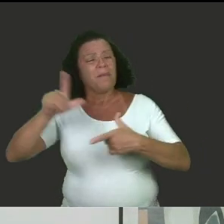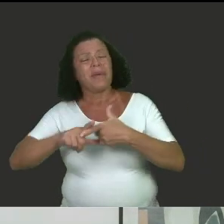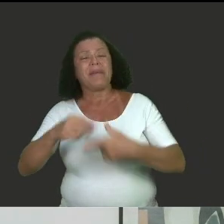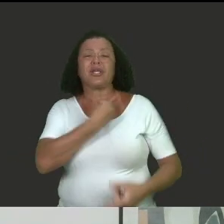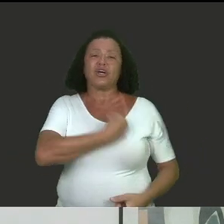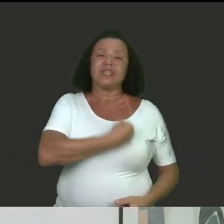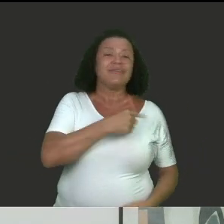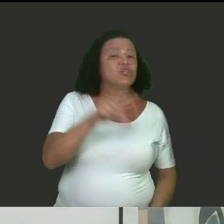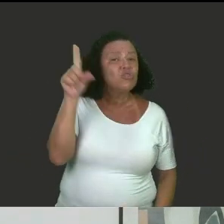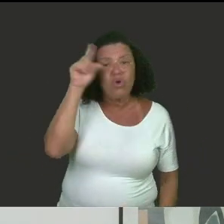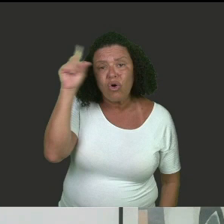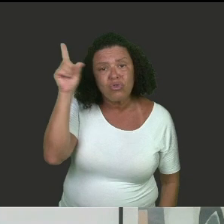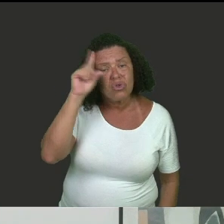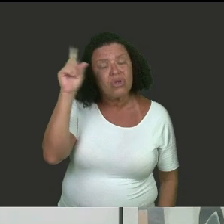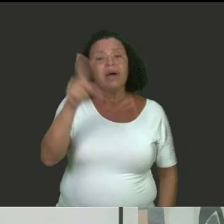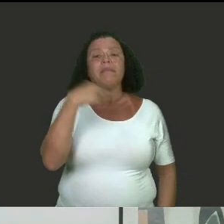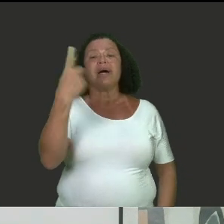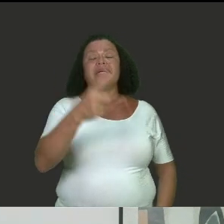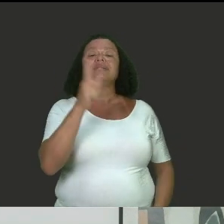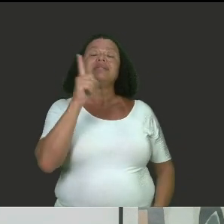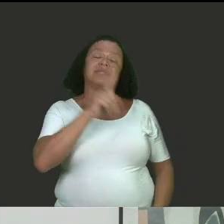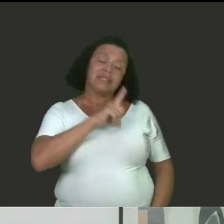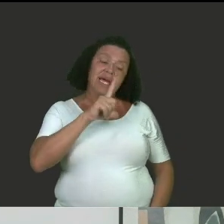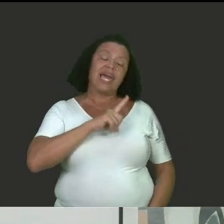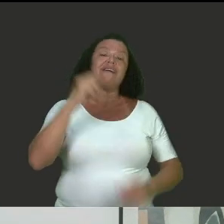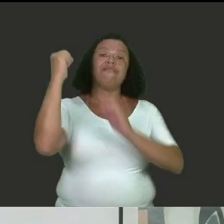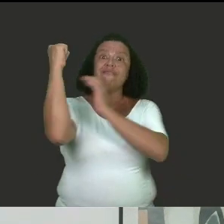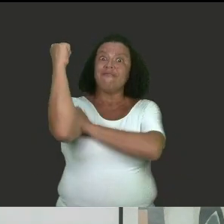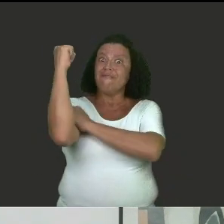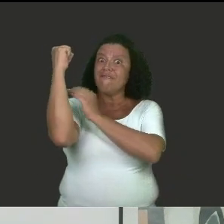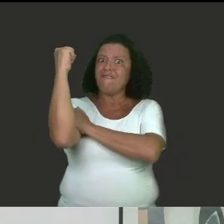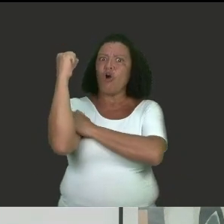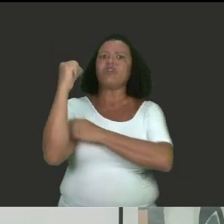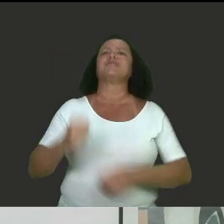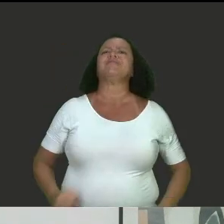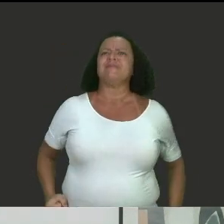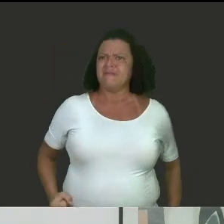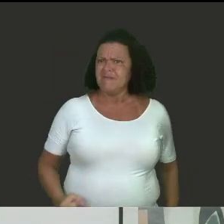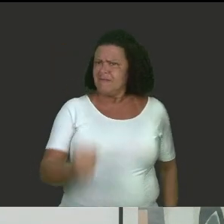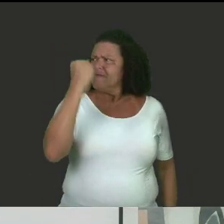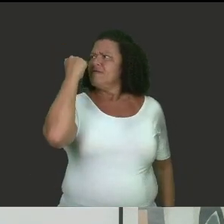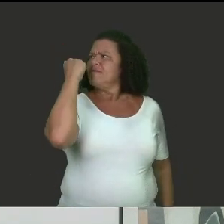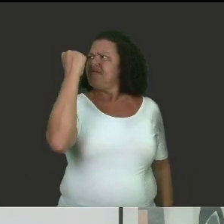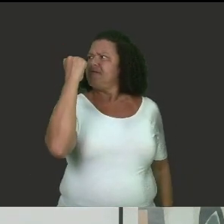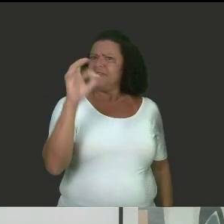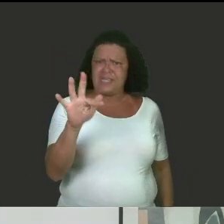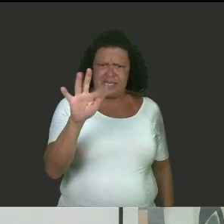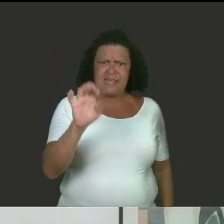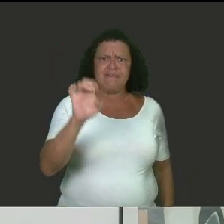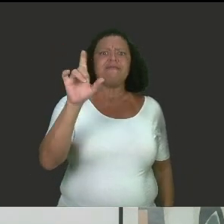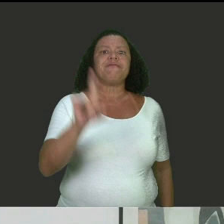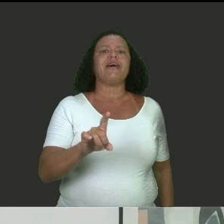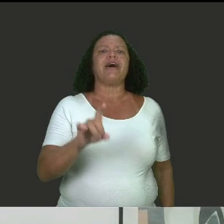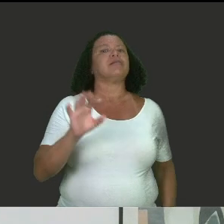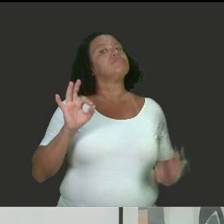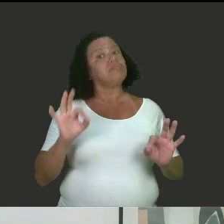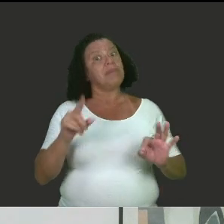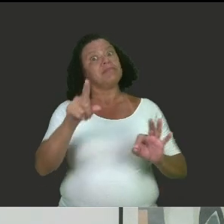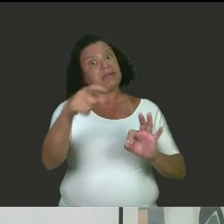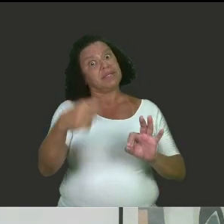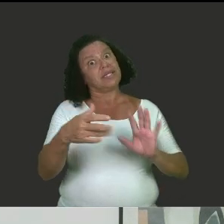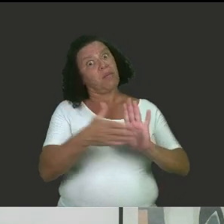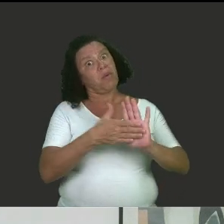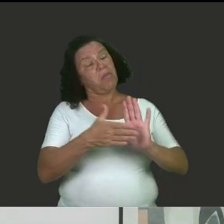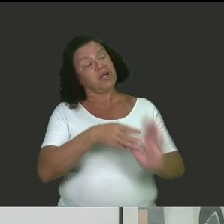cotidiano. Para que a gente tenha força e ânimo, a gente precisa ter fé e a gente precisa ter um propósito de vida,